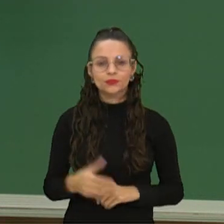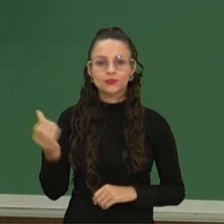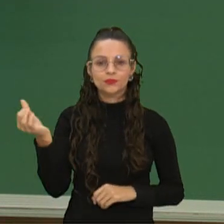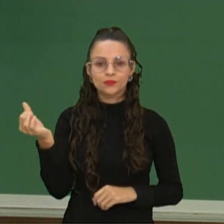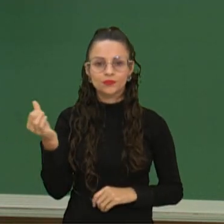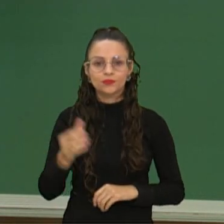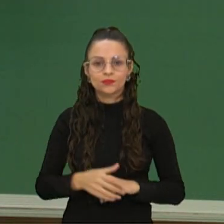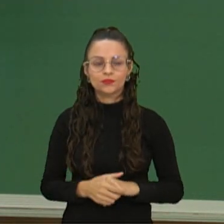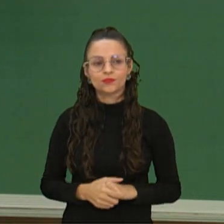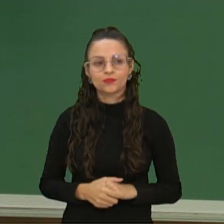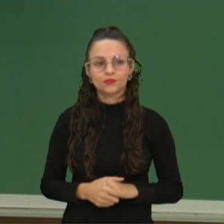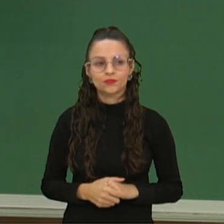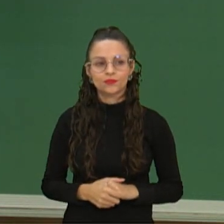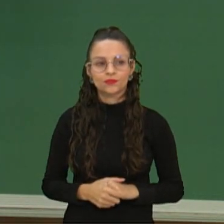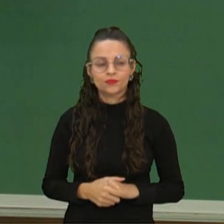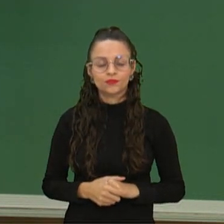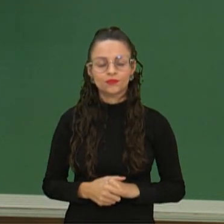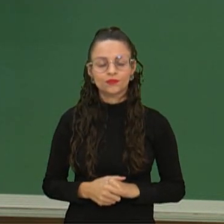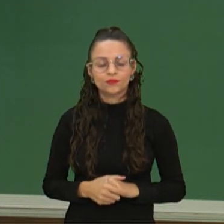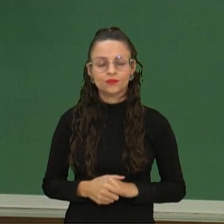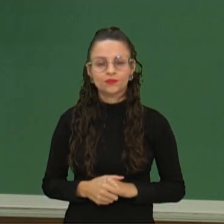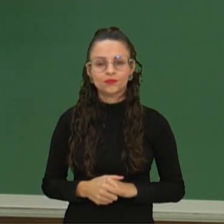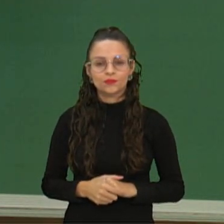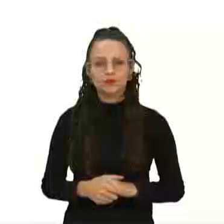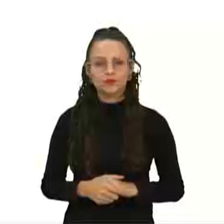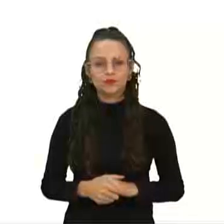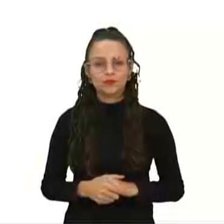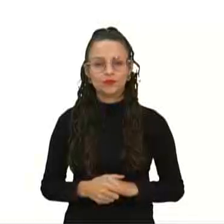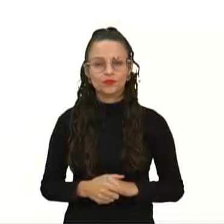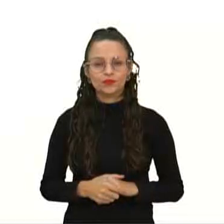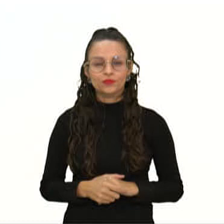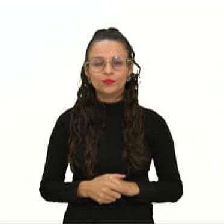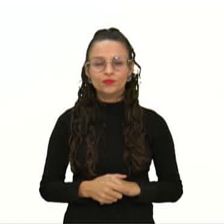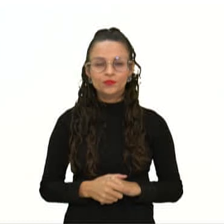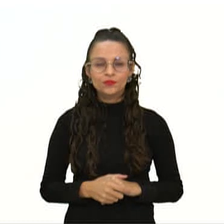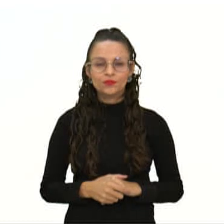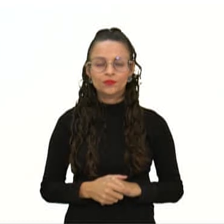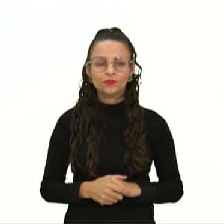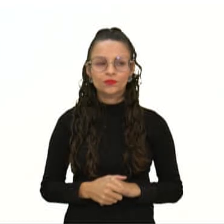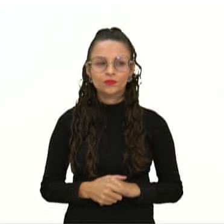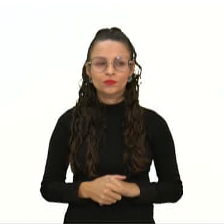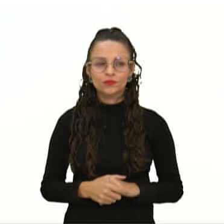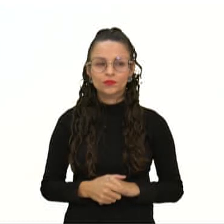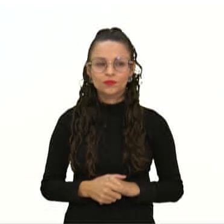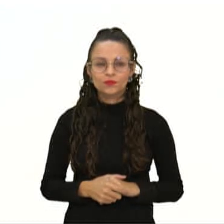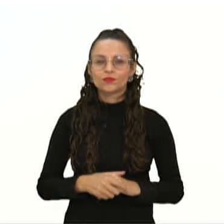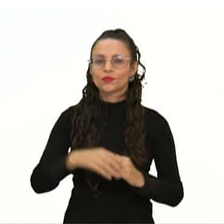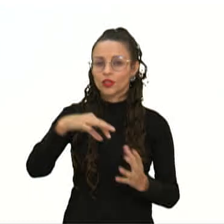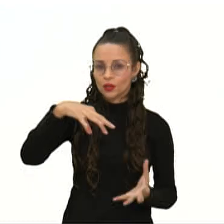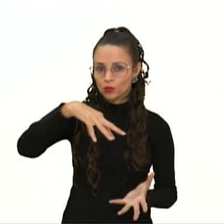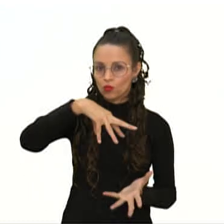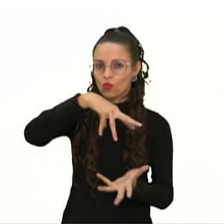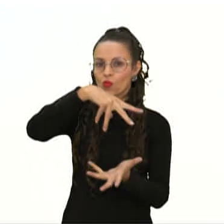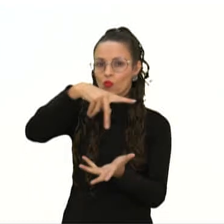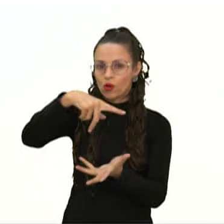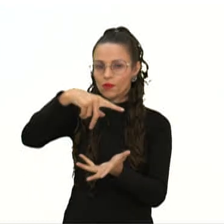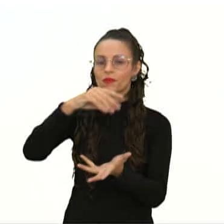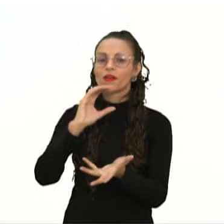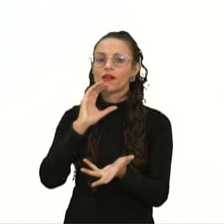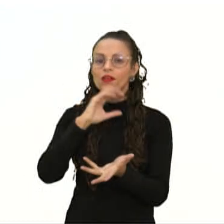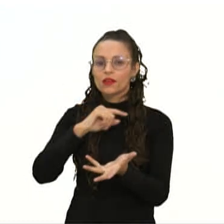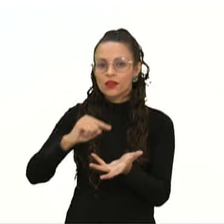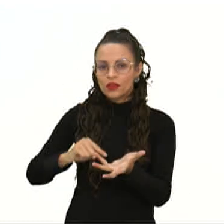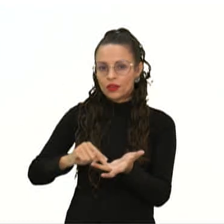6, a Terra, eu estava perguntando que o aquecimento global, né? O